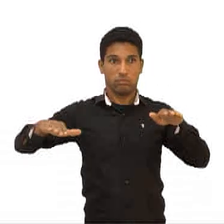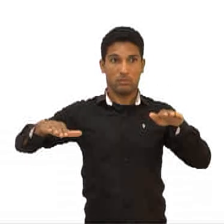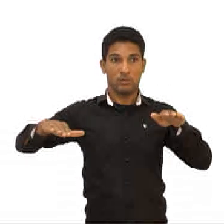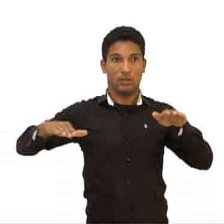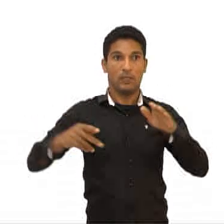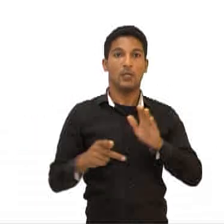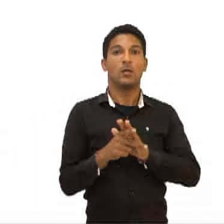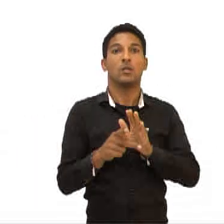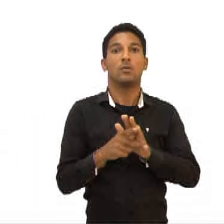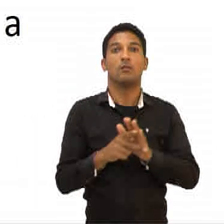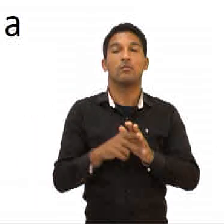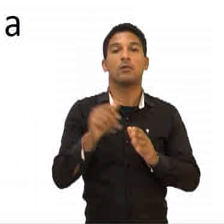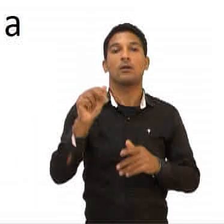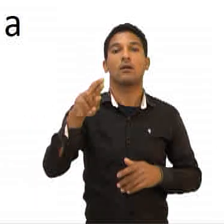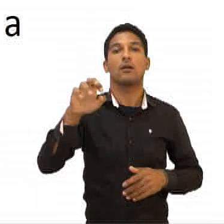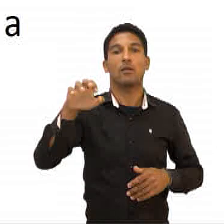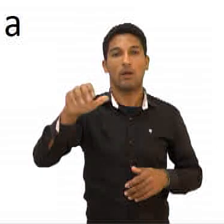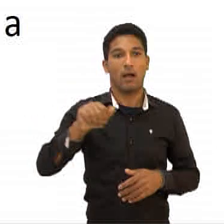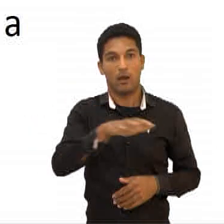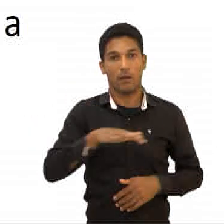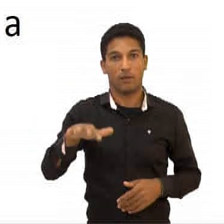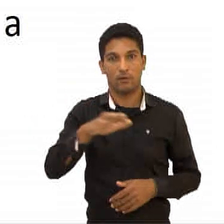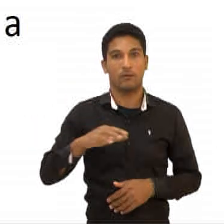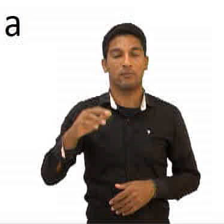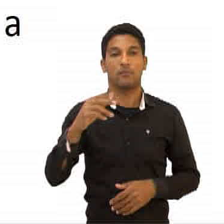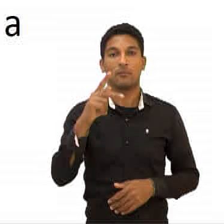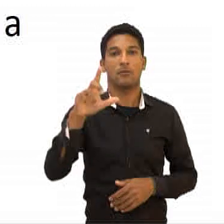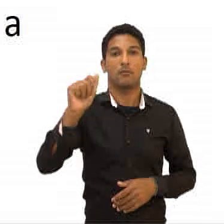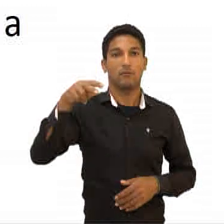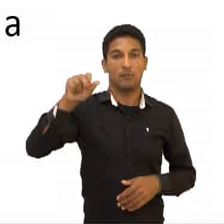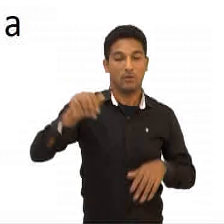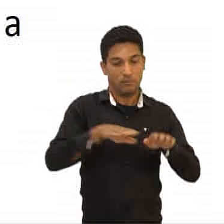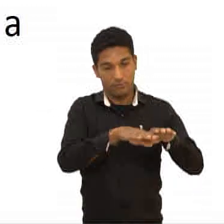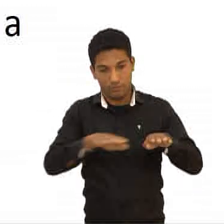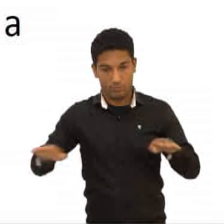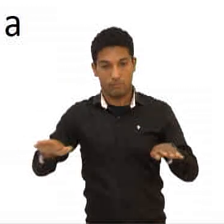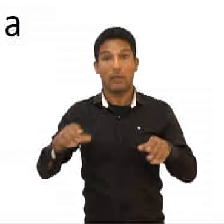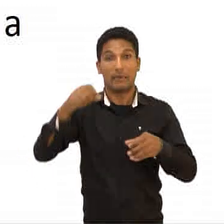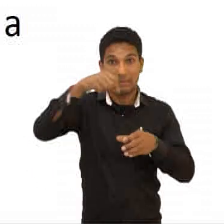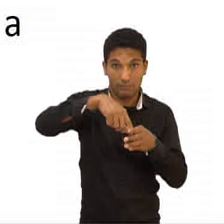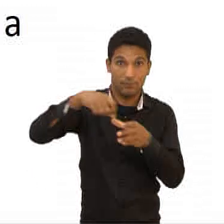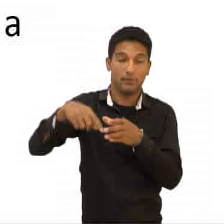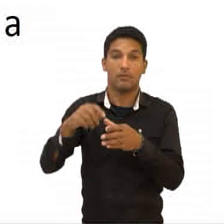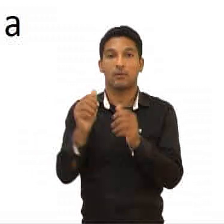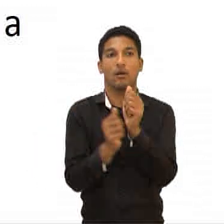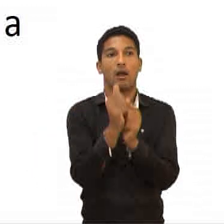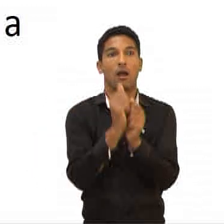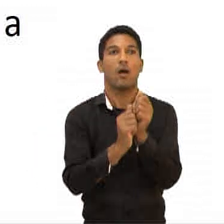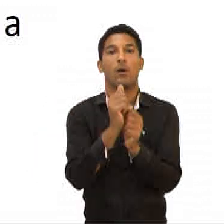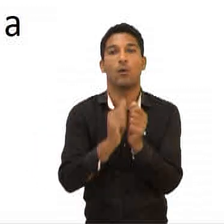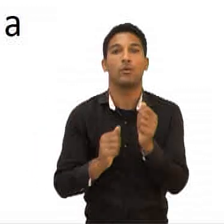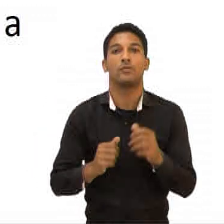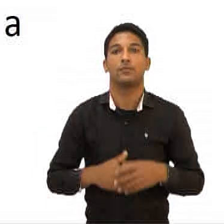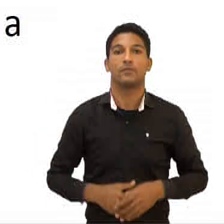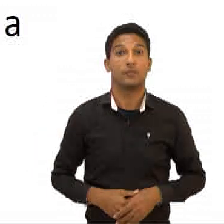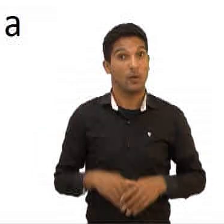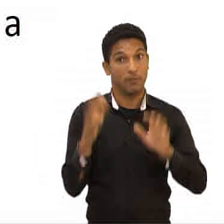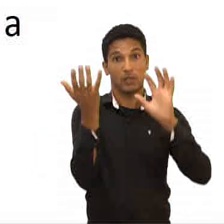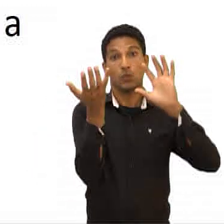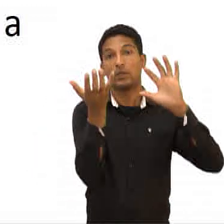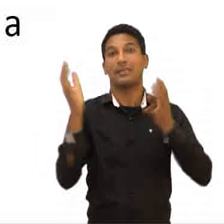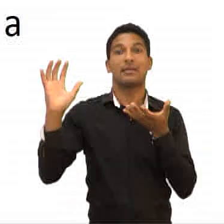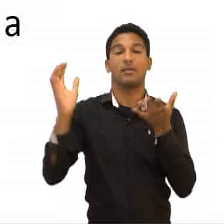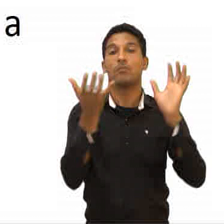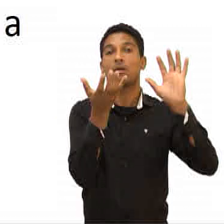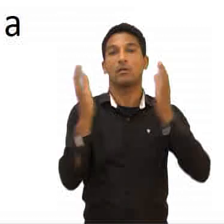ideais para a prática agrícola. O arroz, com destaque, é cultivado em climas úmidos. No sul da